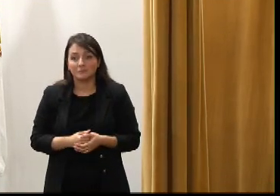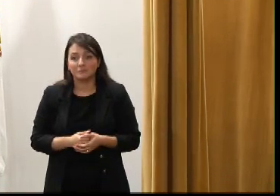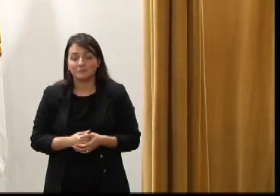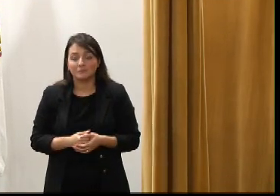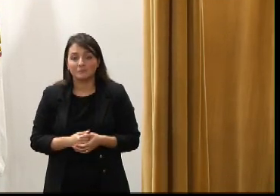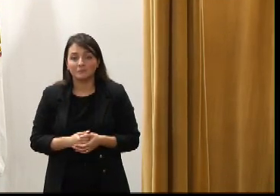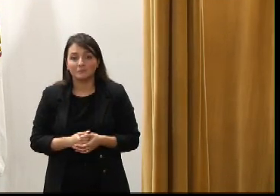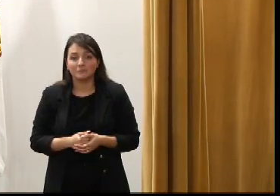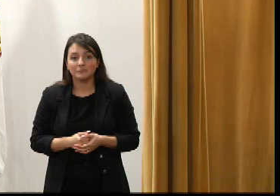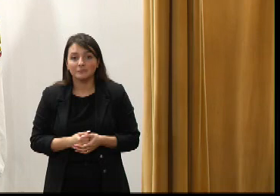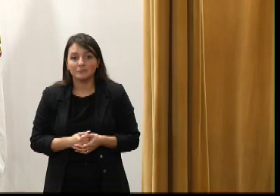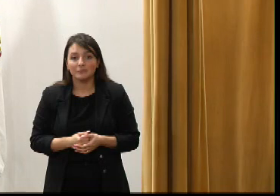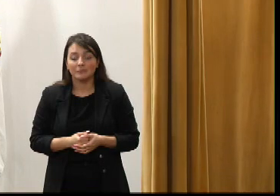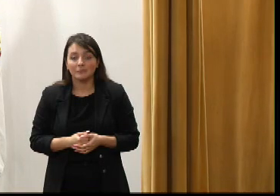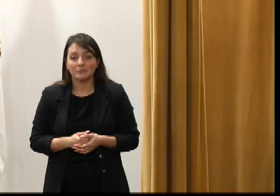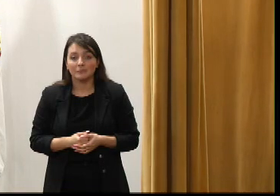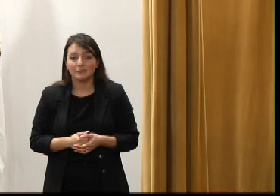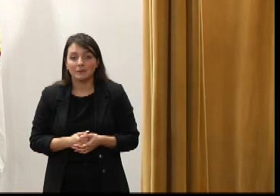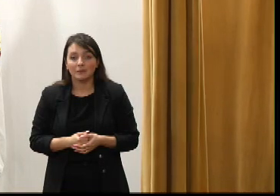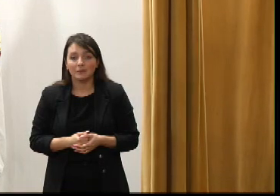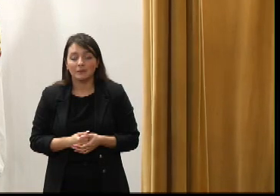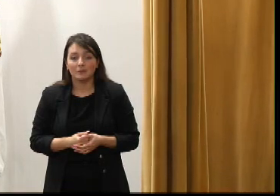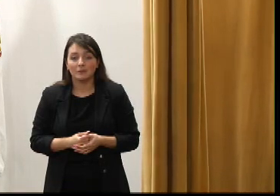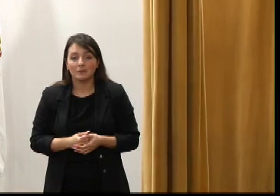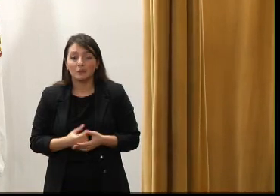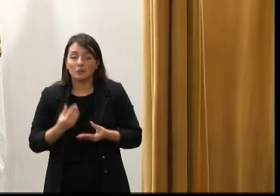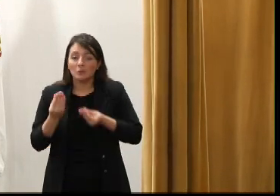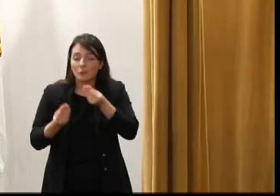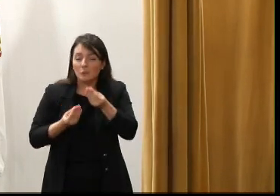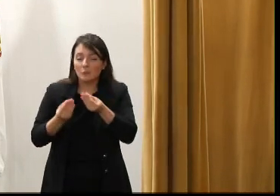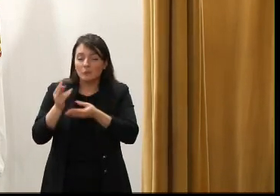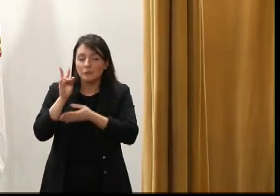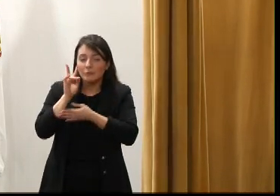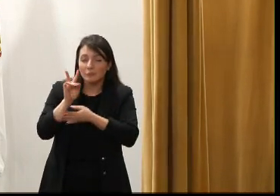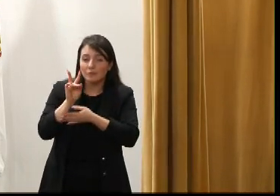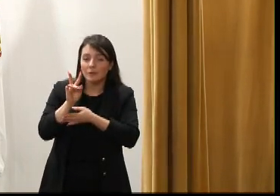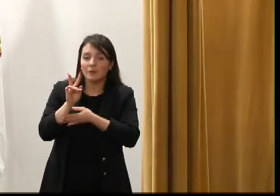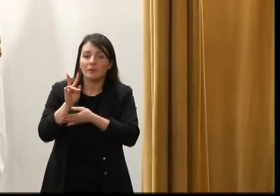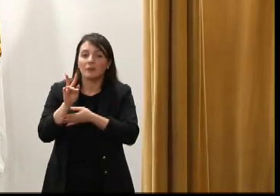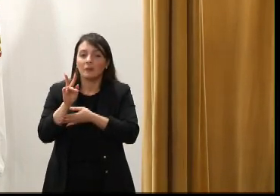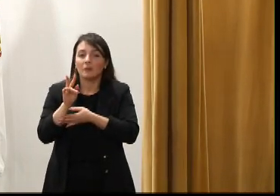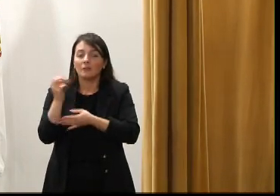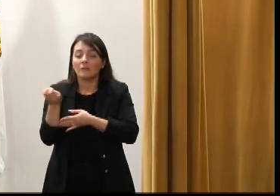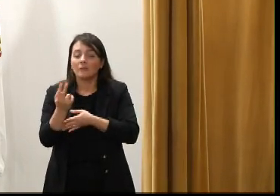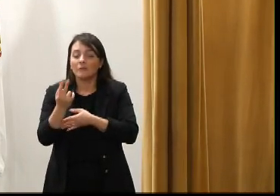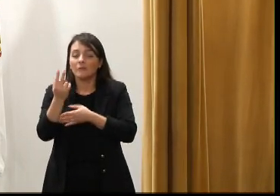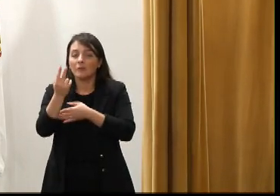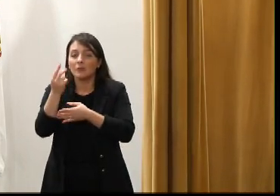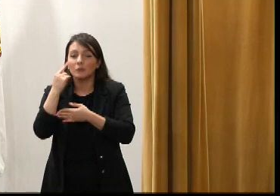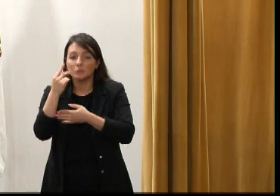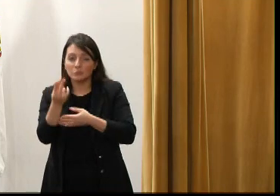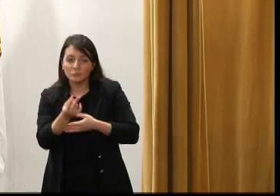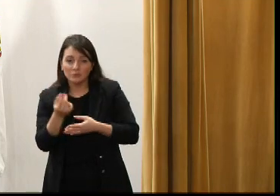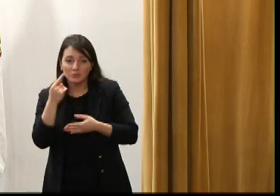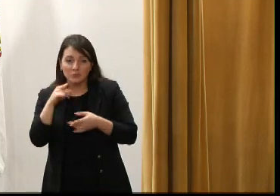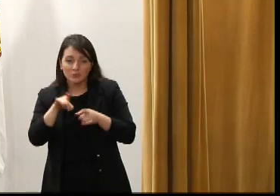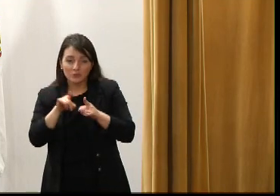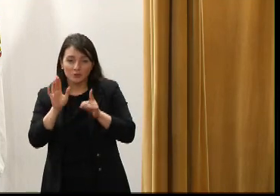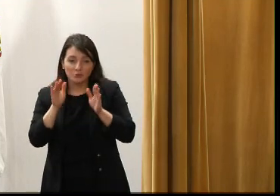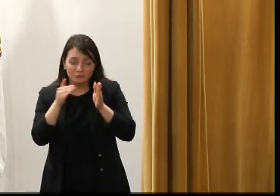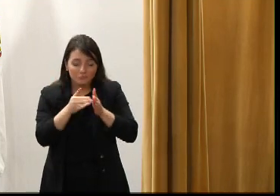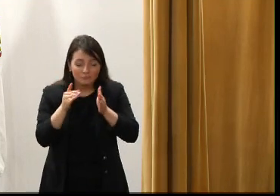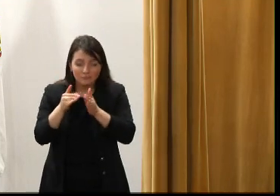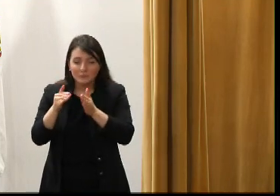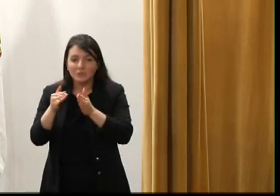Bom, como é que a gente consegue ver esses valores passados de concentração de CO2 ou de